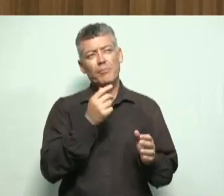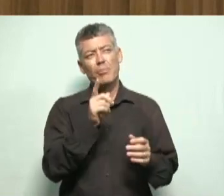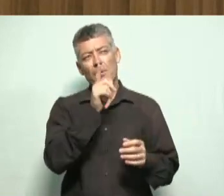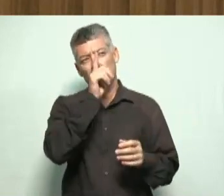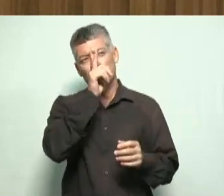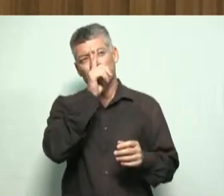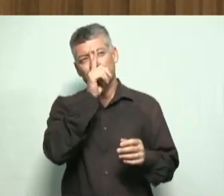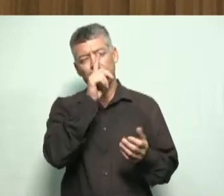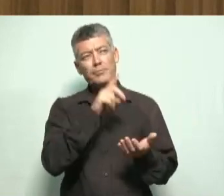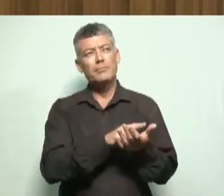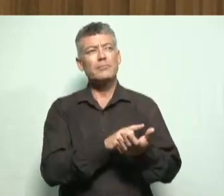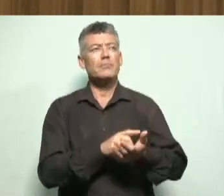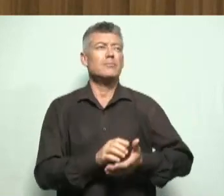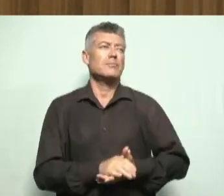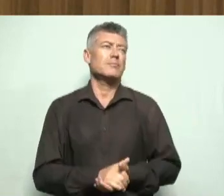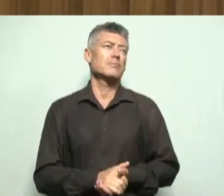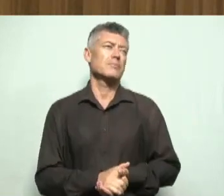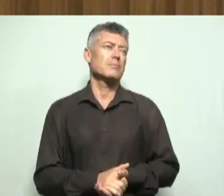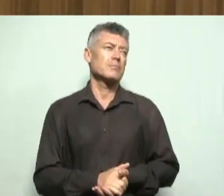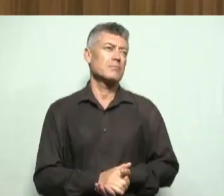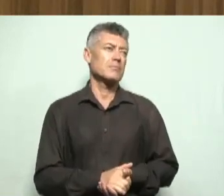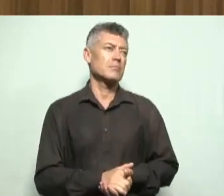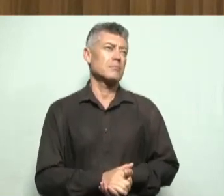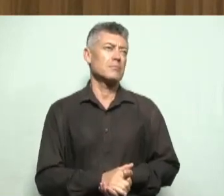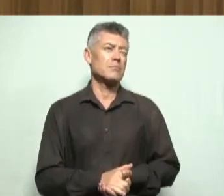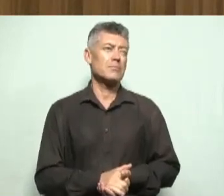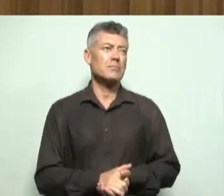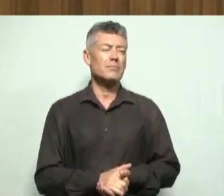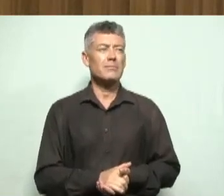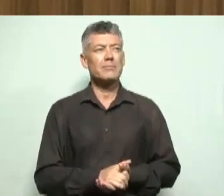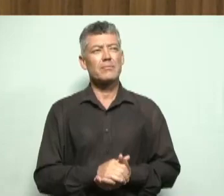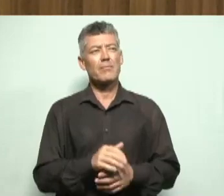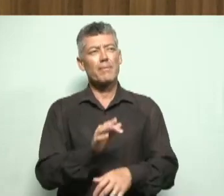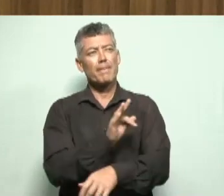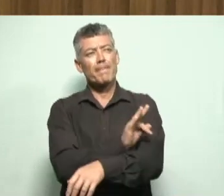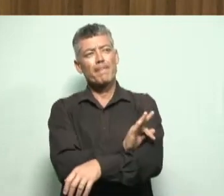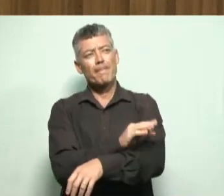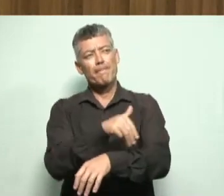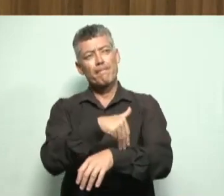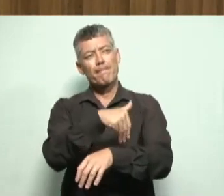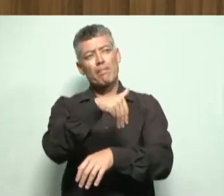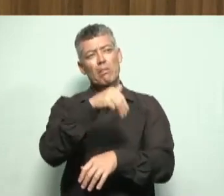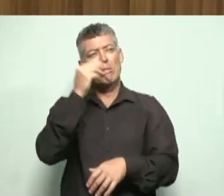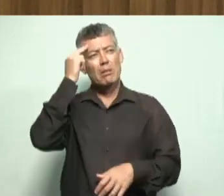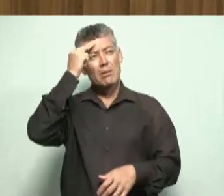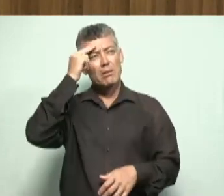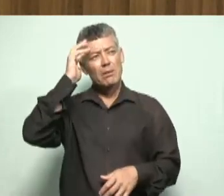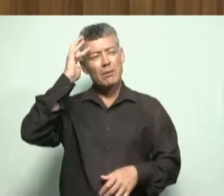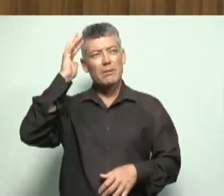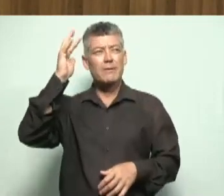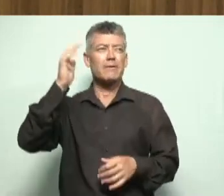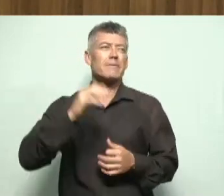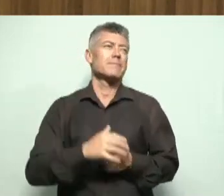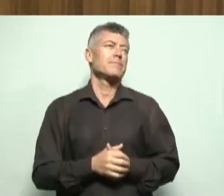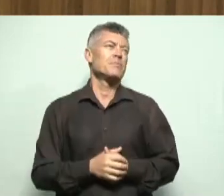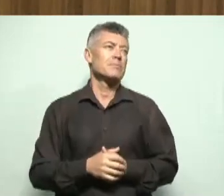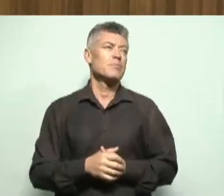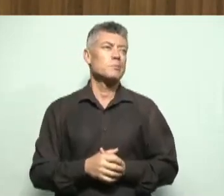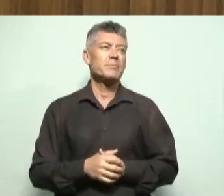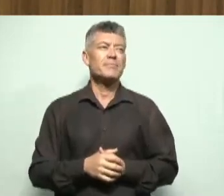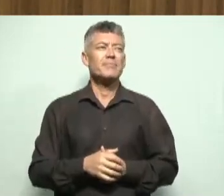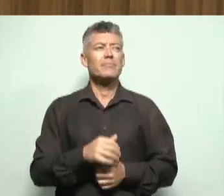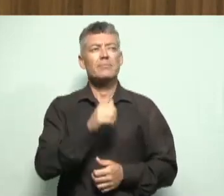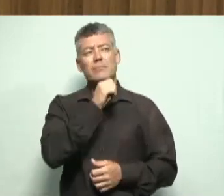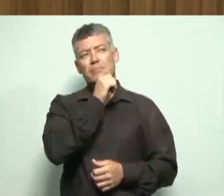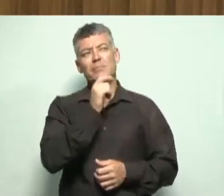verdade. Dizer também que a Felizardo Moura era um sonho sonhado por Anderson